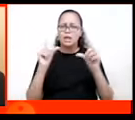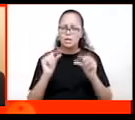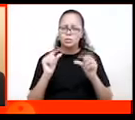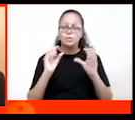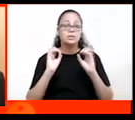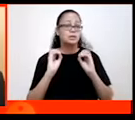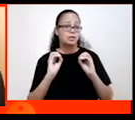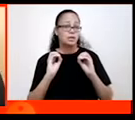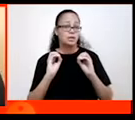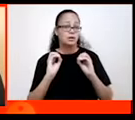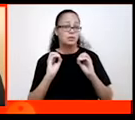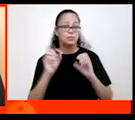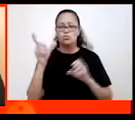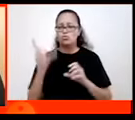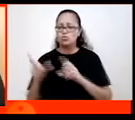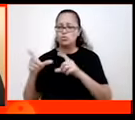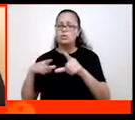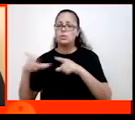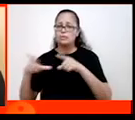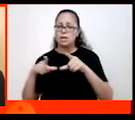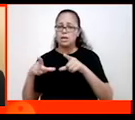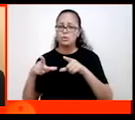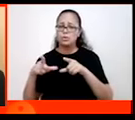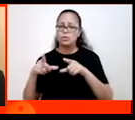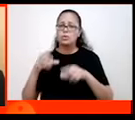zero, então o trabalhador era mais aproveitado ali